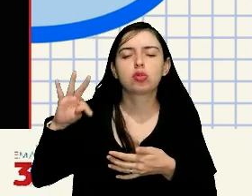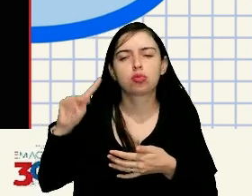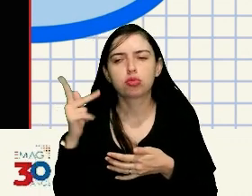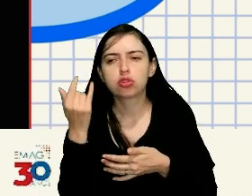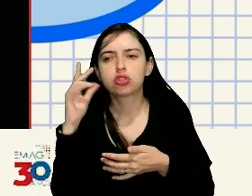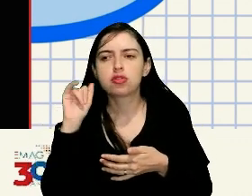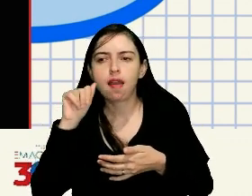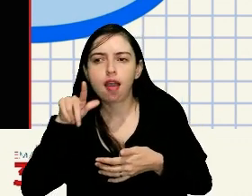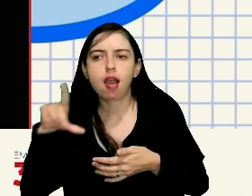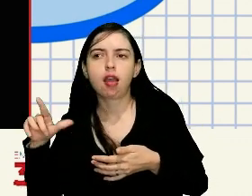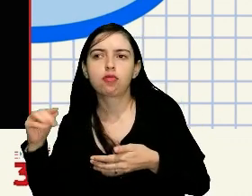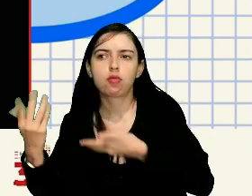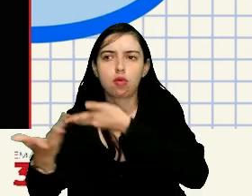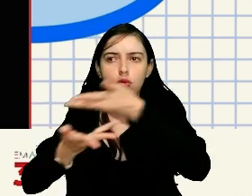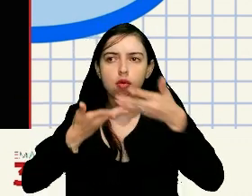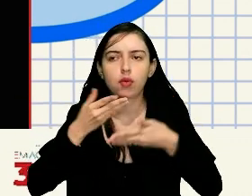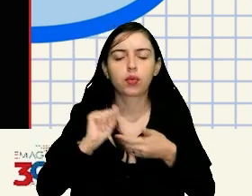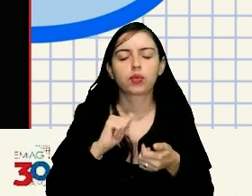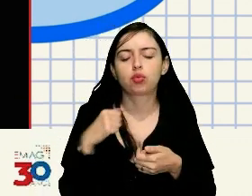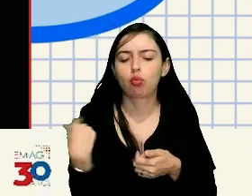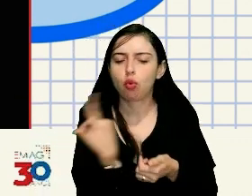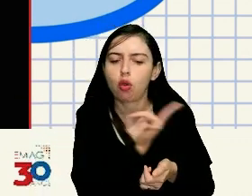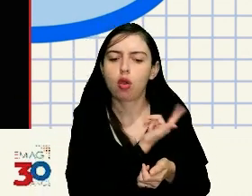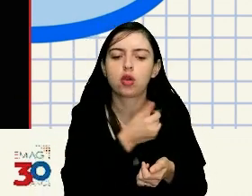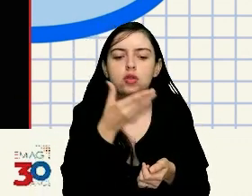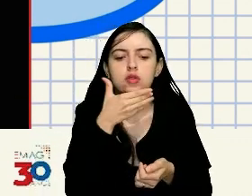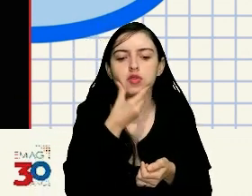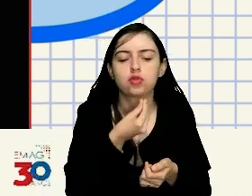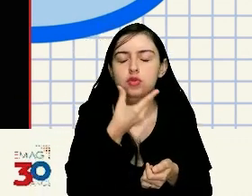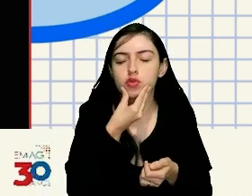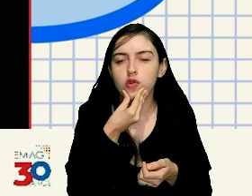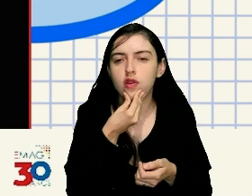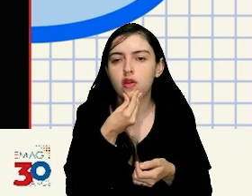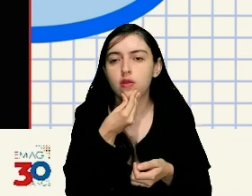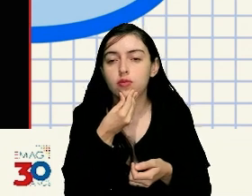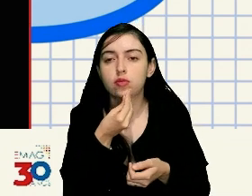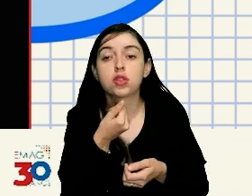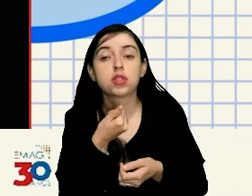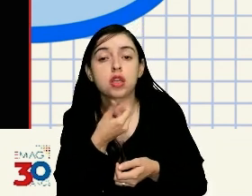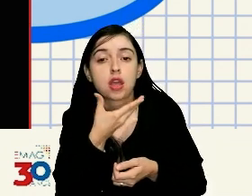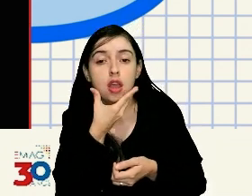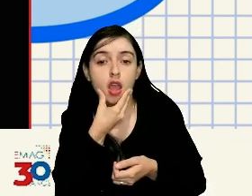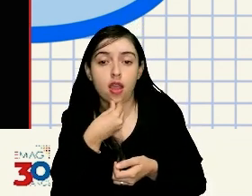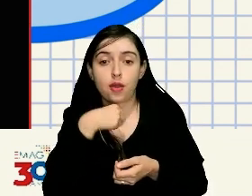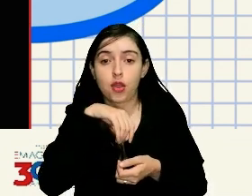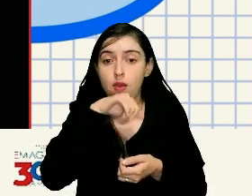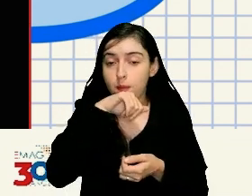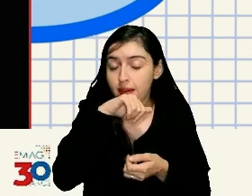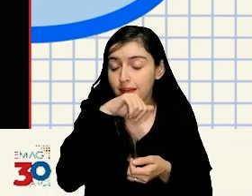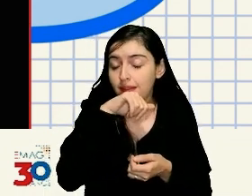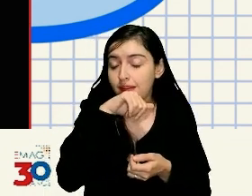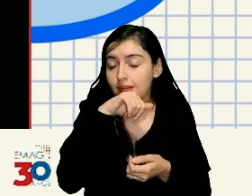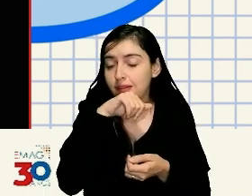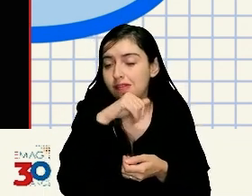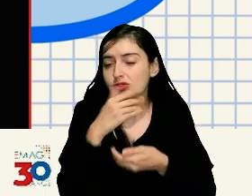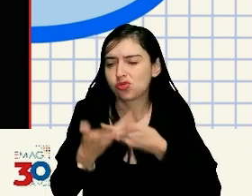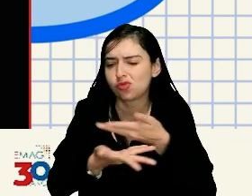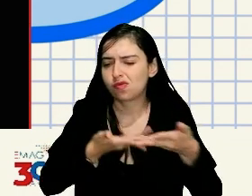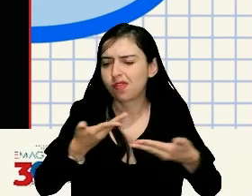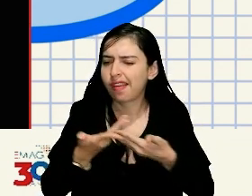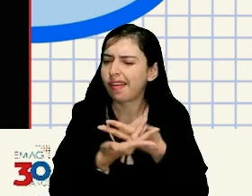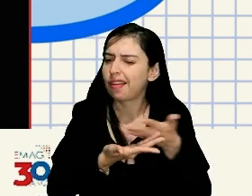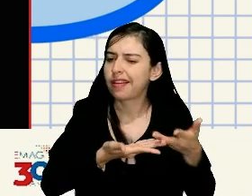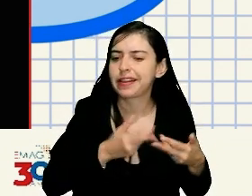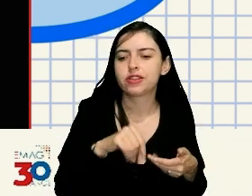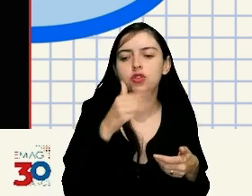nós homens trocarmos experiências das nossas paternidades, nossas masculinidades com outros homens é extremamente positivo e saudável e a